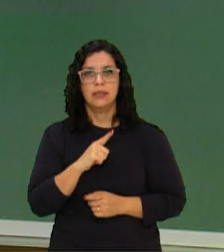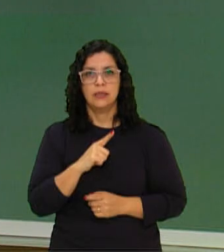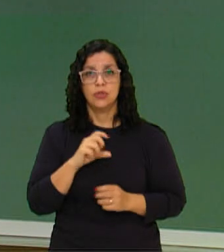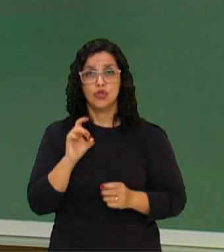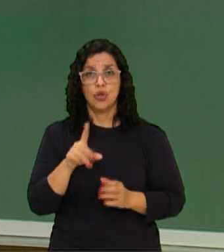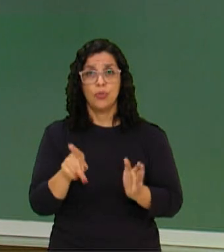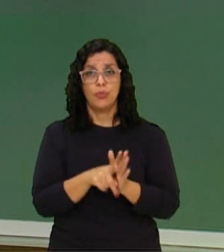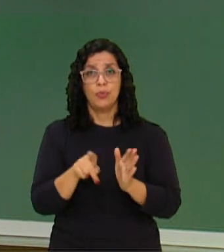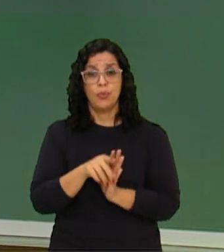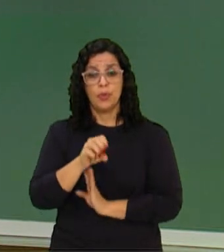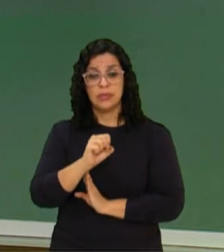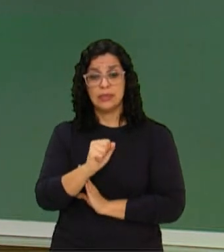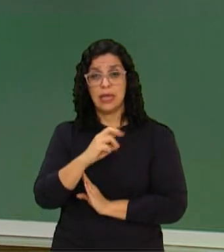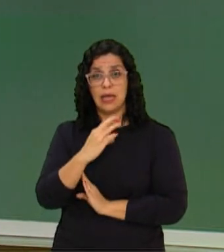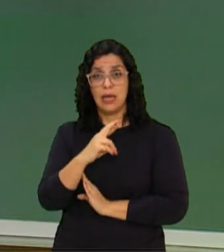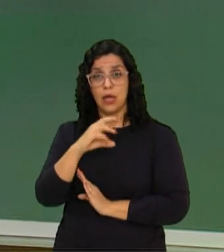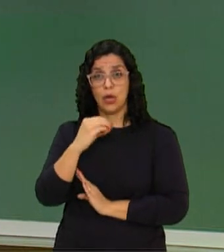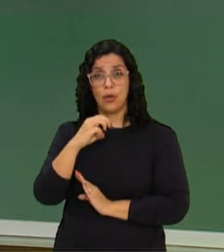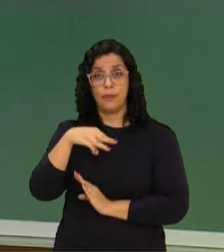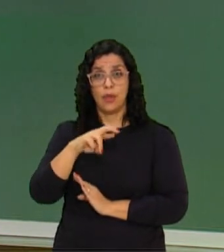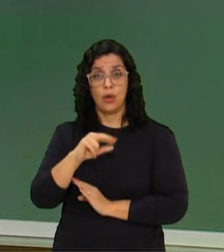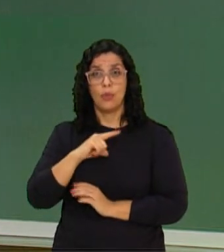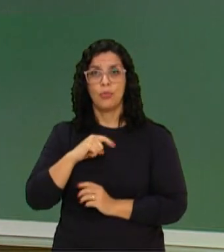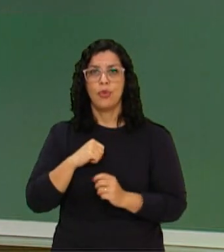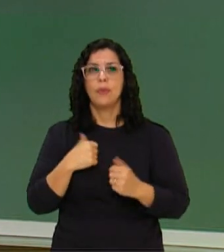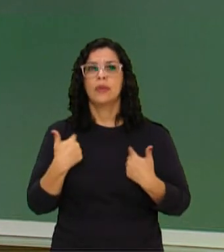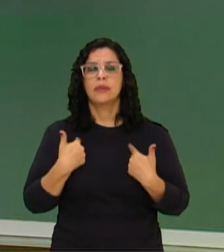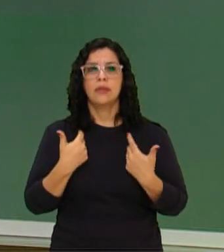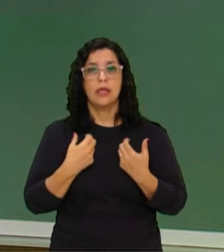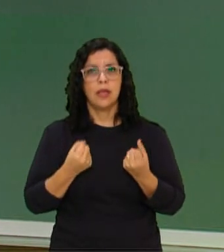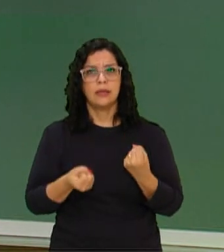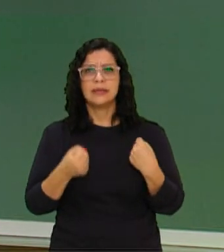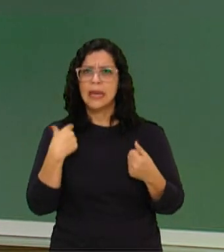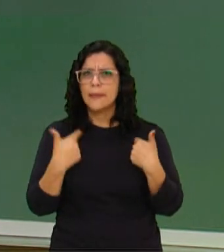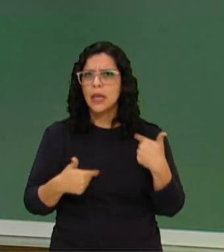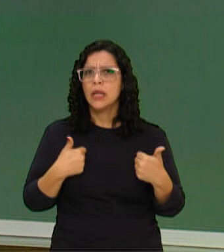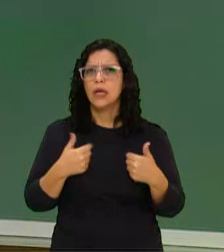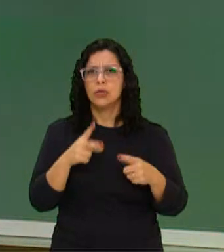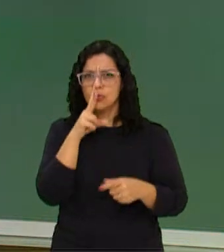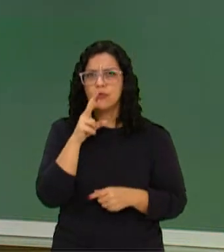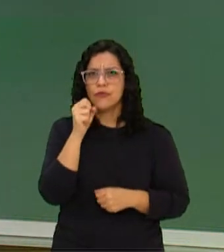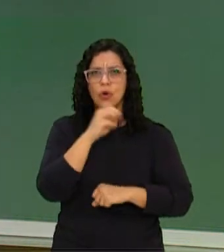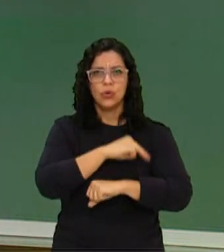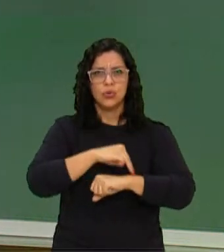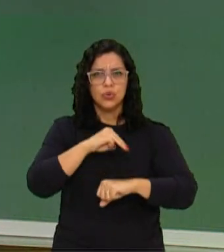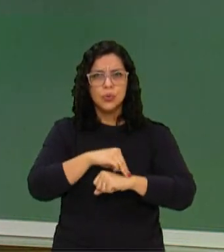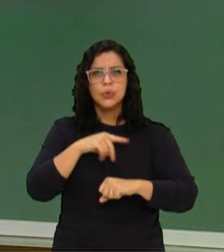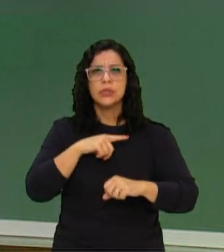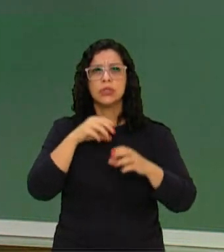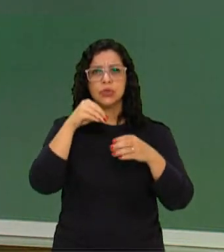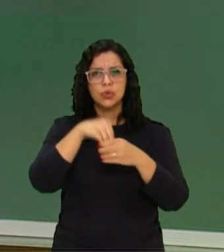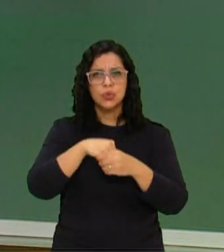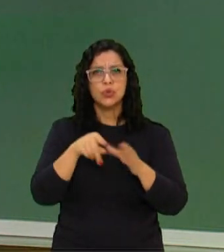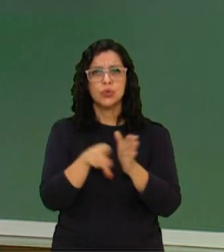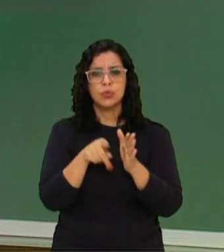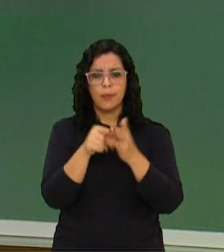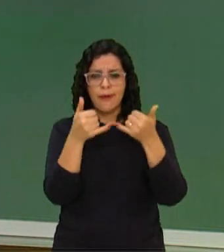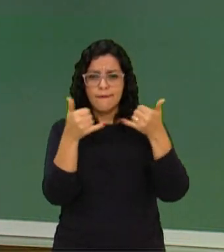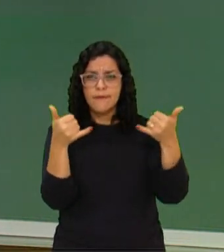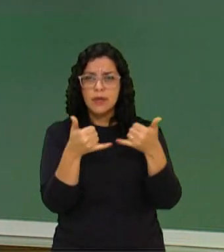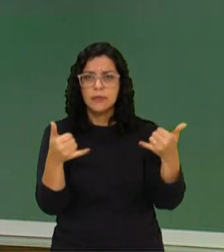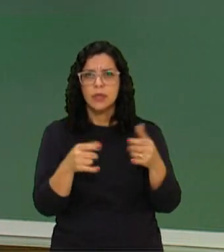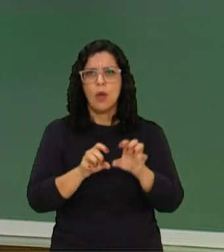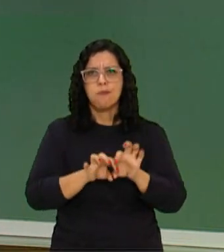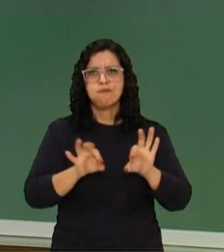pelo sarcômero ali, quando ele não está relaxado e mostrando mais aqui esse meio onde estão os filamentos